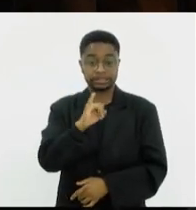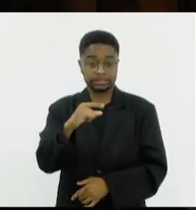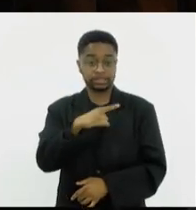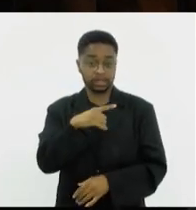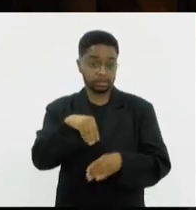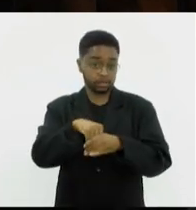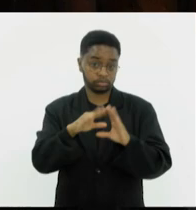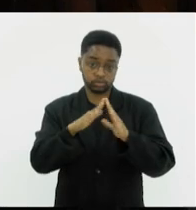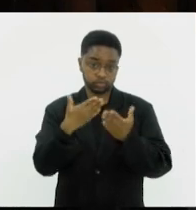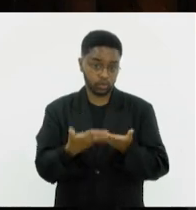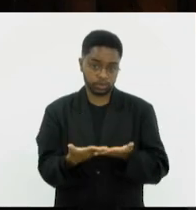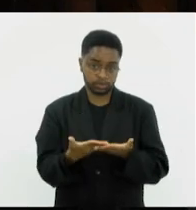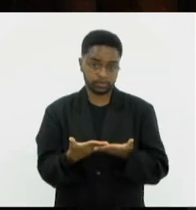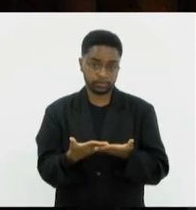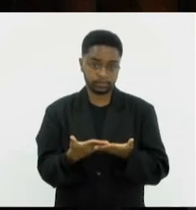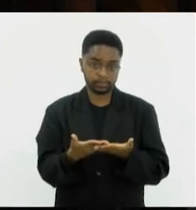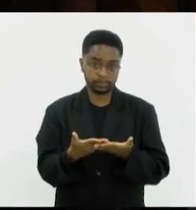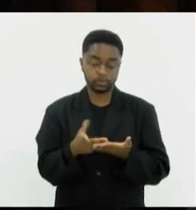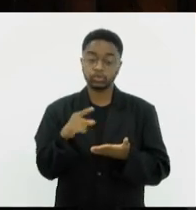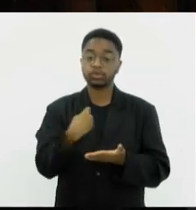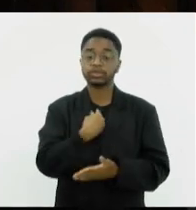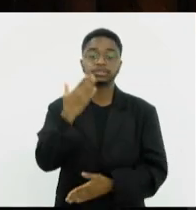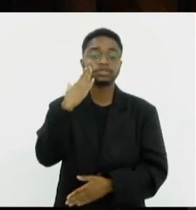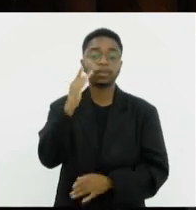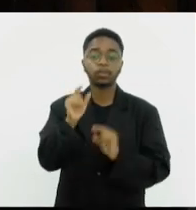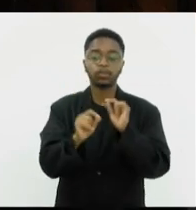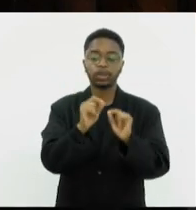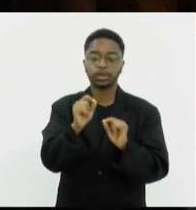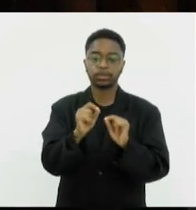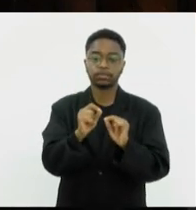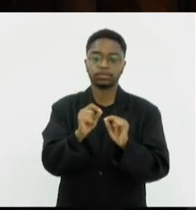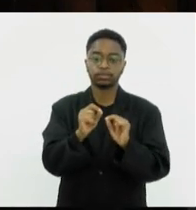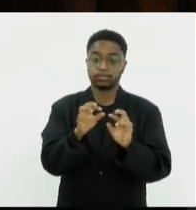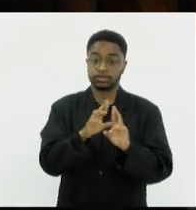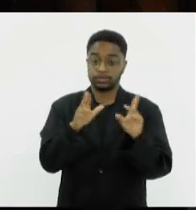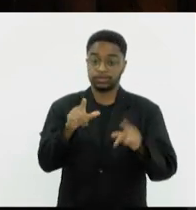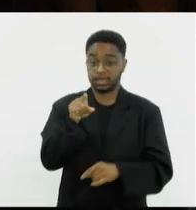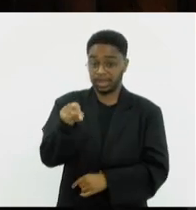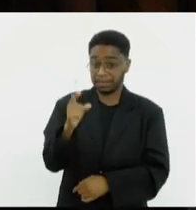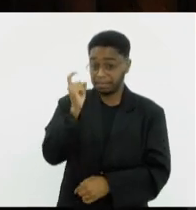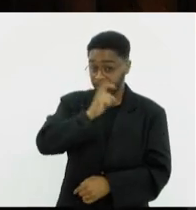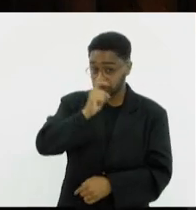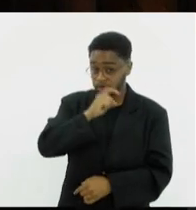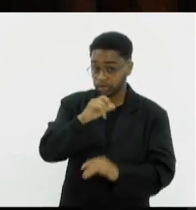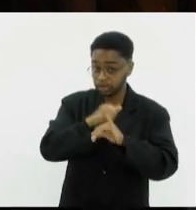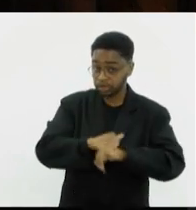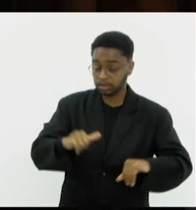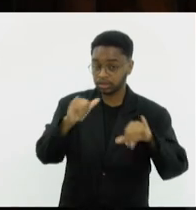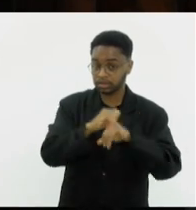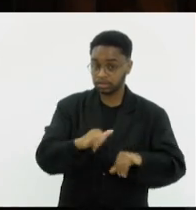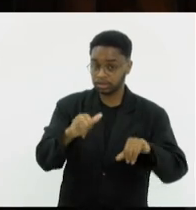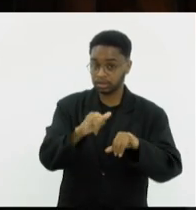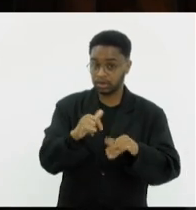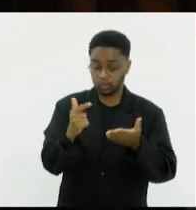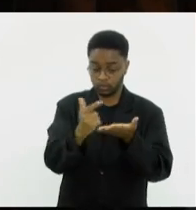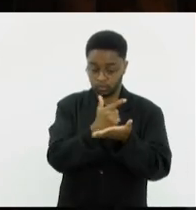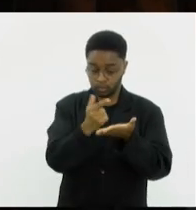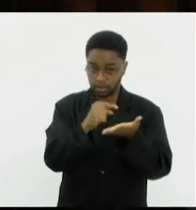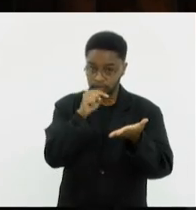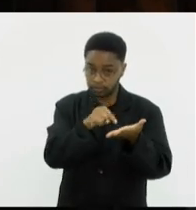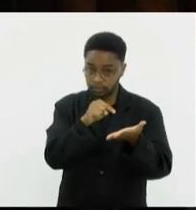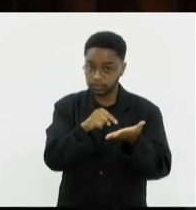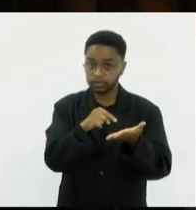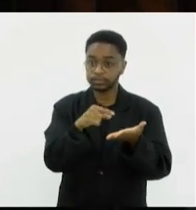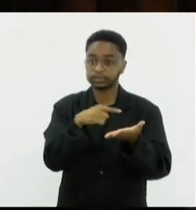alguma escola. Mas o que que a gente sabe? Que, diferente da mentira que o deputado está dizendo aqui, essa obra foi